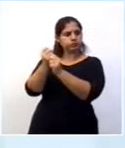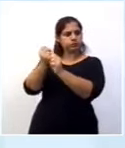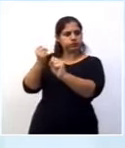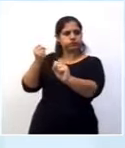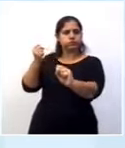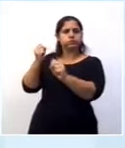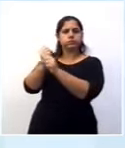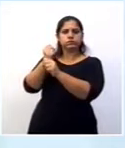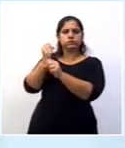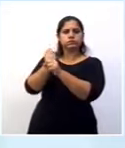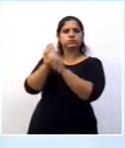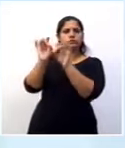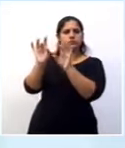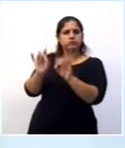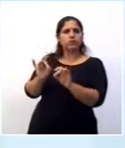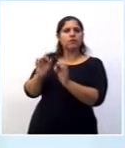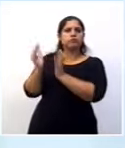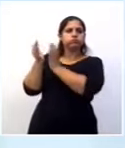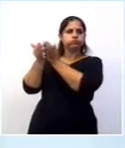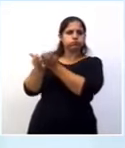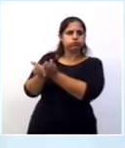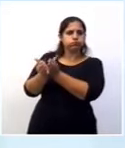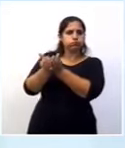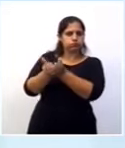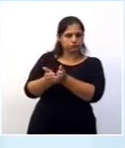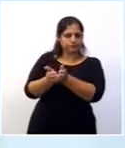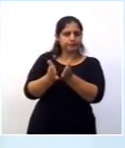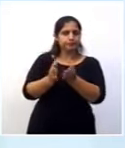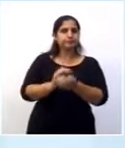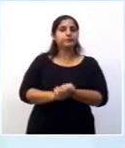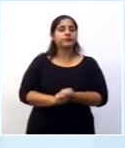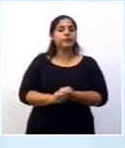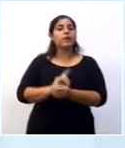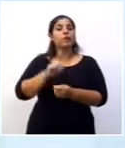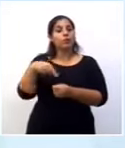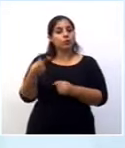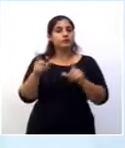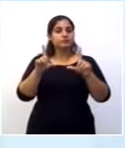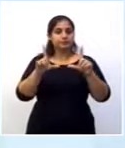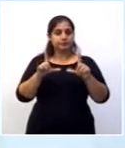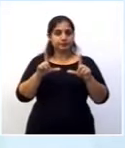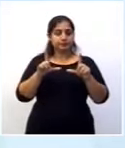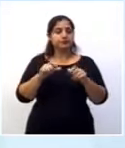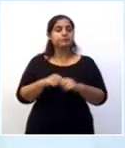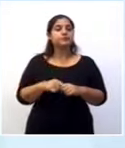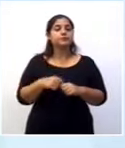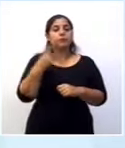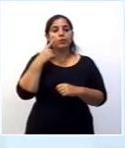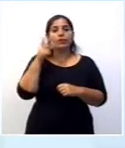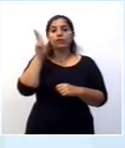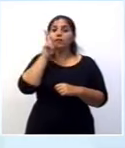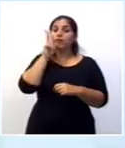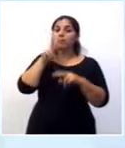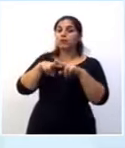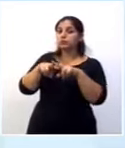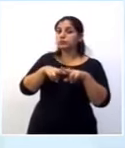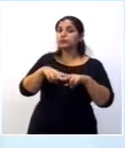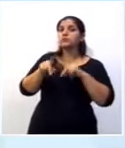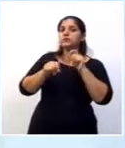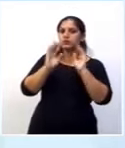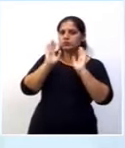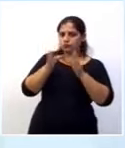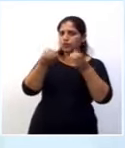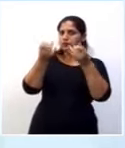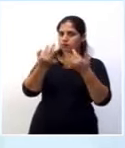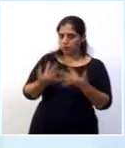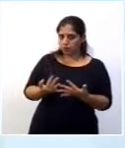construção do transporte marítimo. Então, no próximo slide, nós vamos só relembrar que nós já vimos